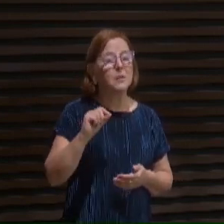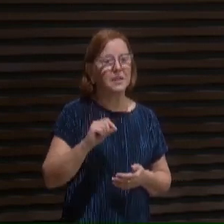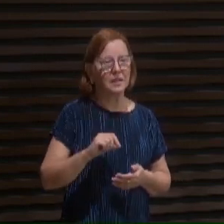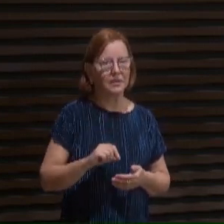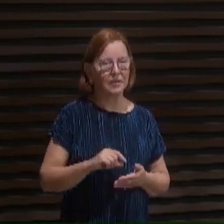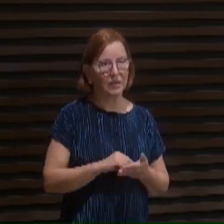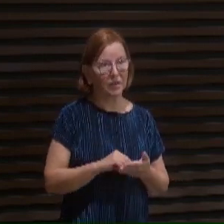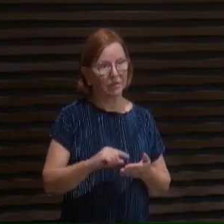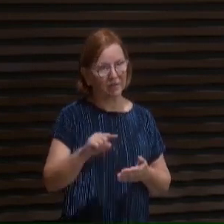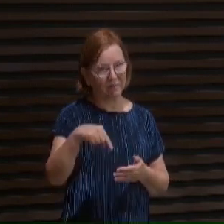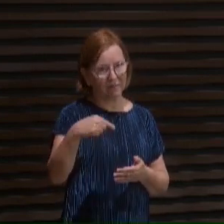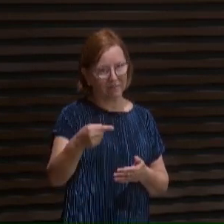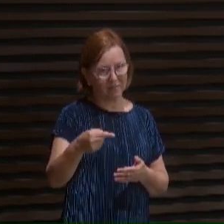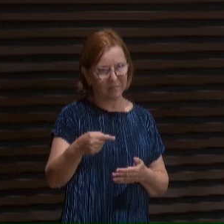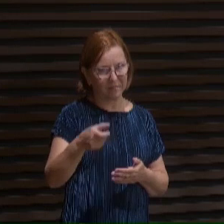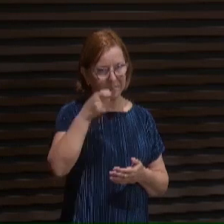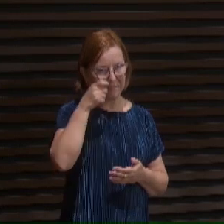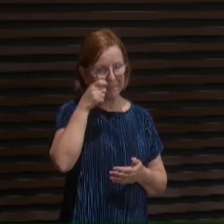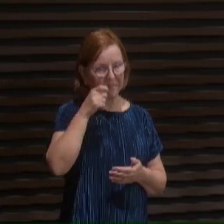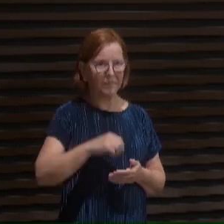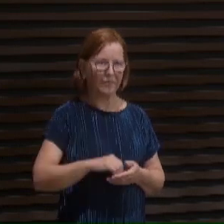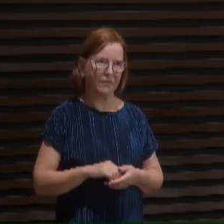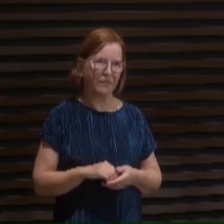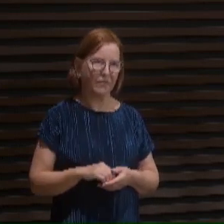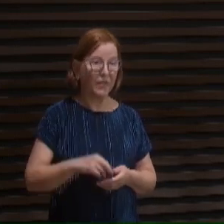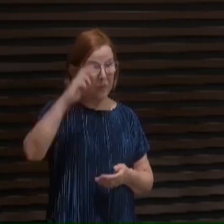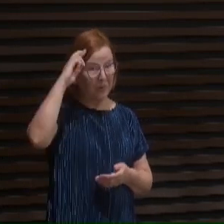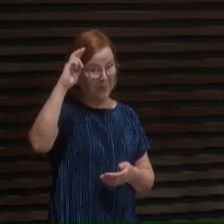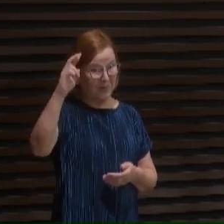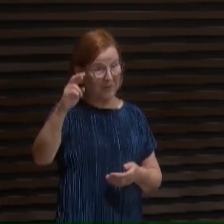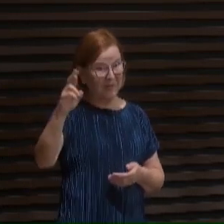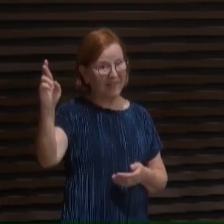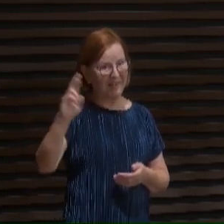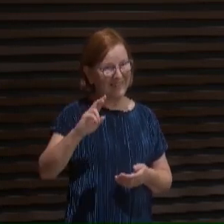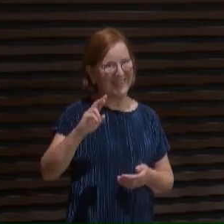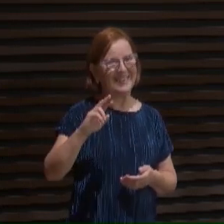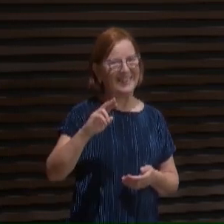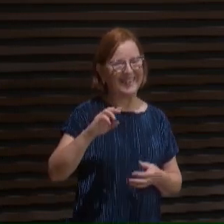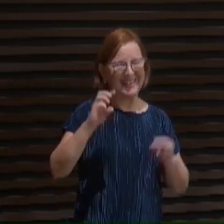versículo seguinte, que é muito interessante. O Senhor disse a Moisés: eu sou o que sou.